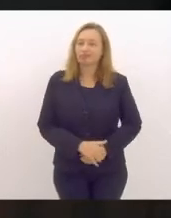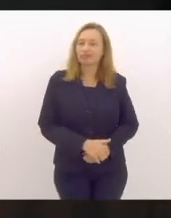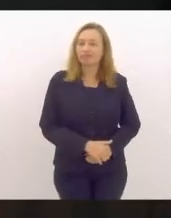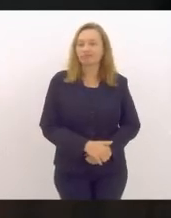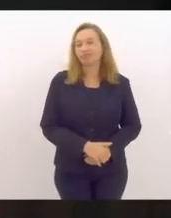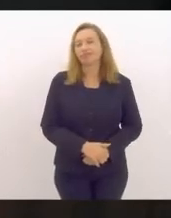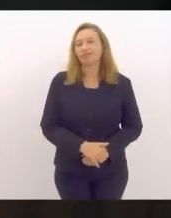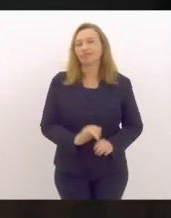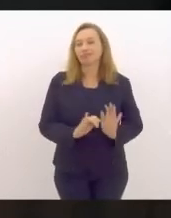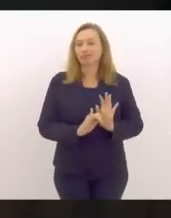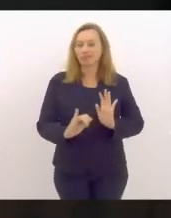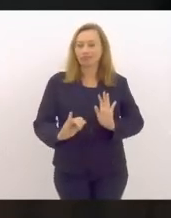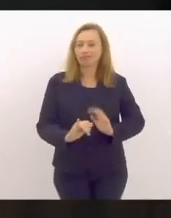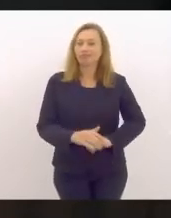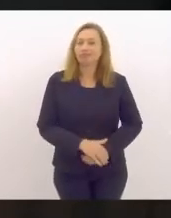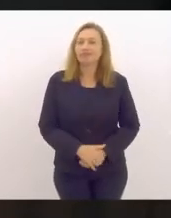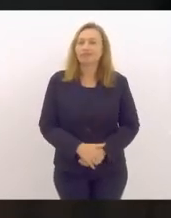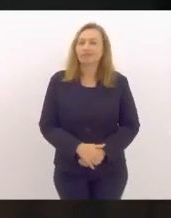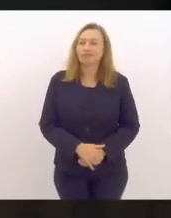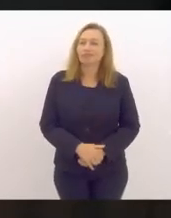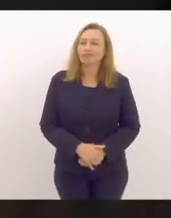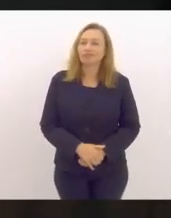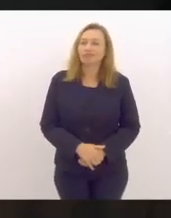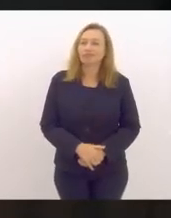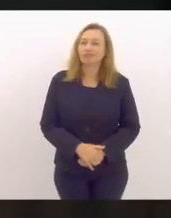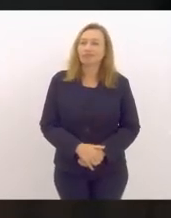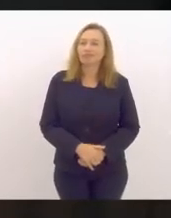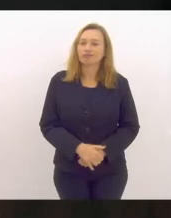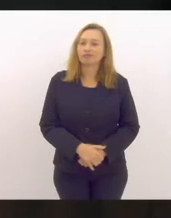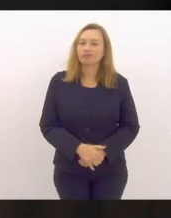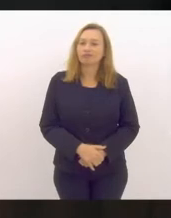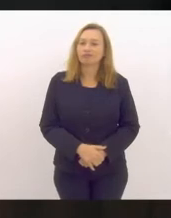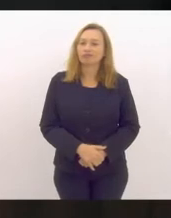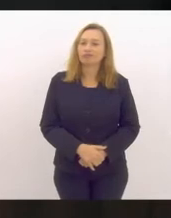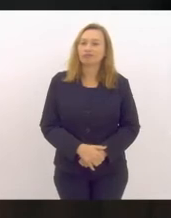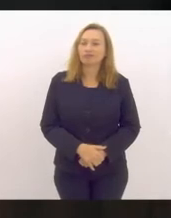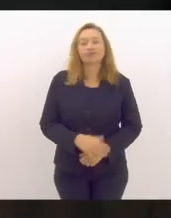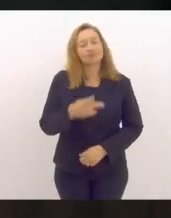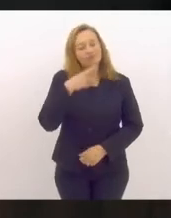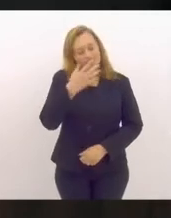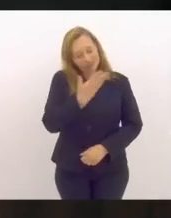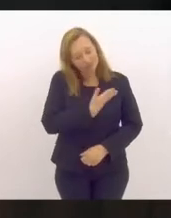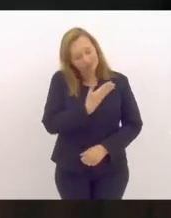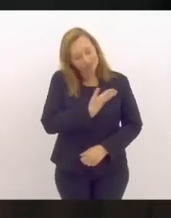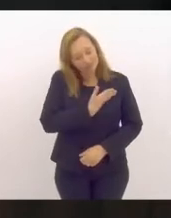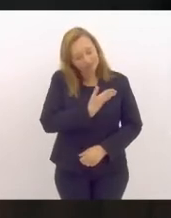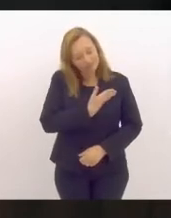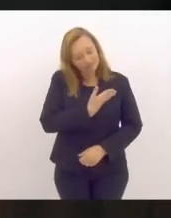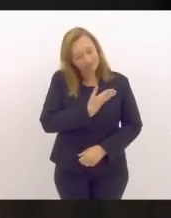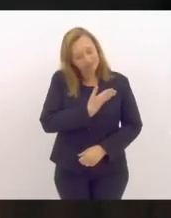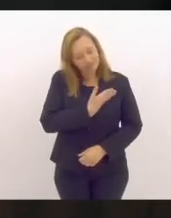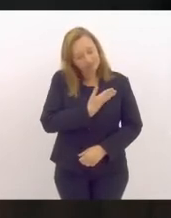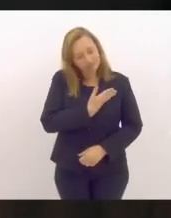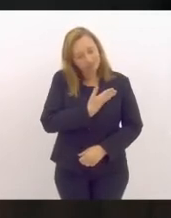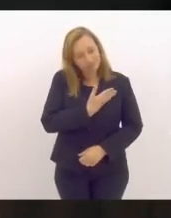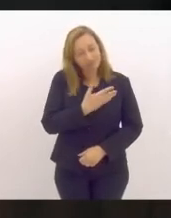vai a promulgação. Dizer ao amigo meu xará,